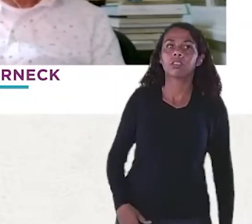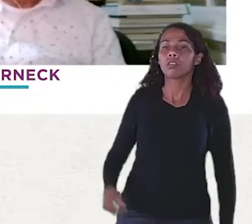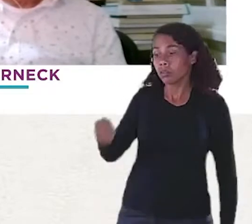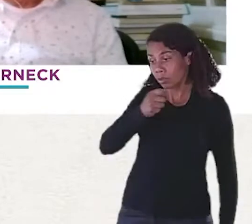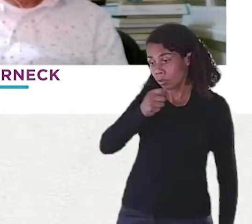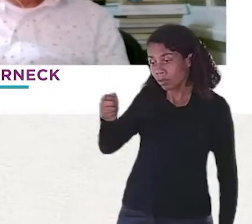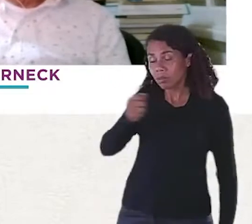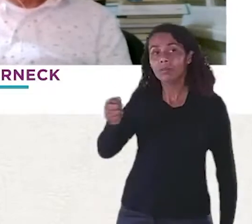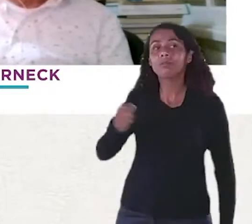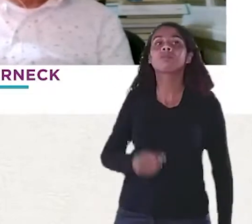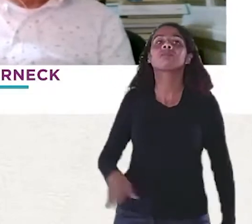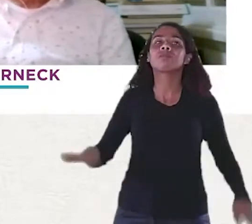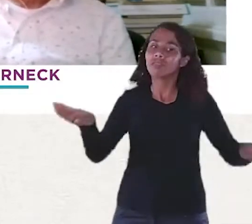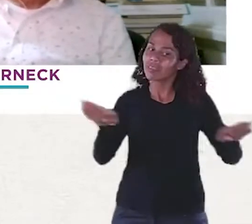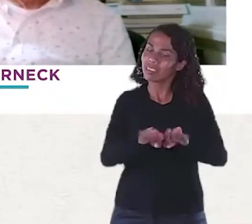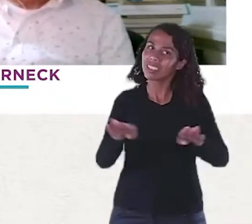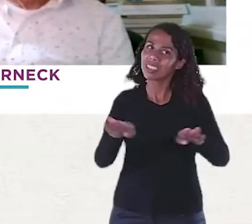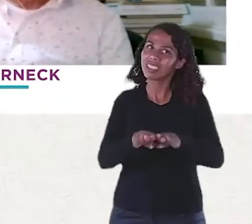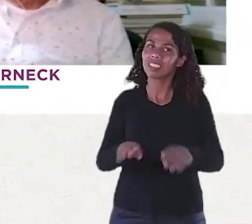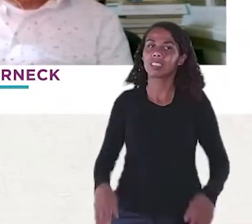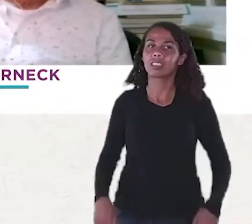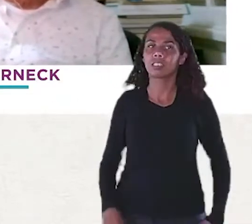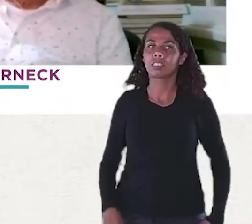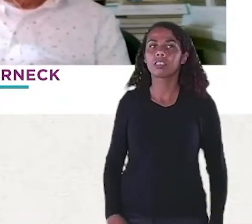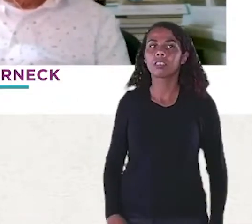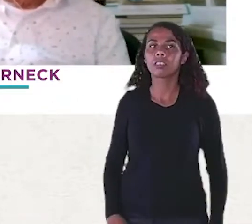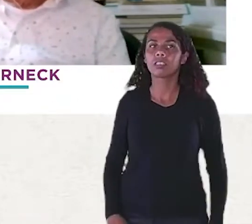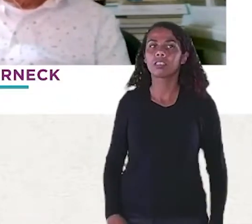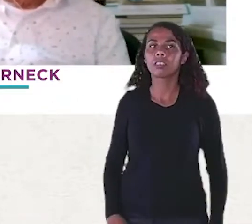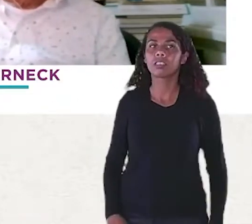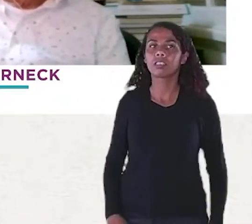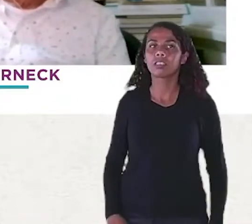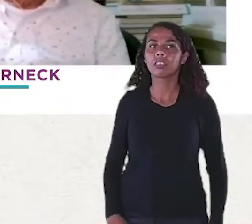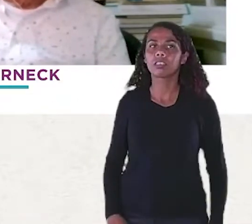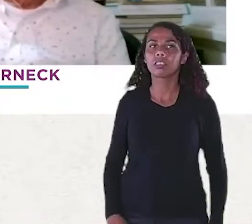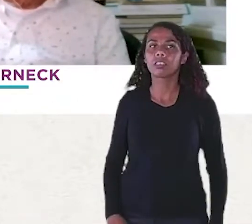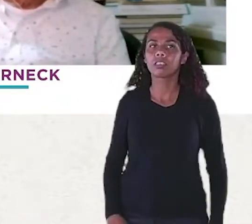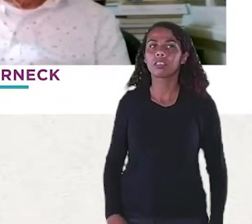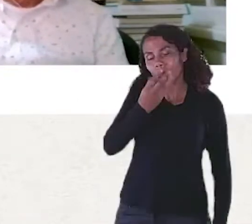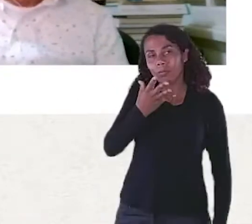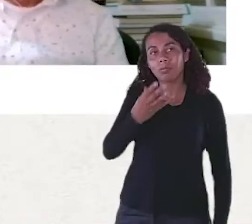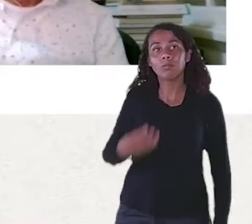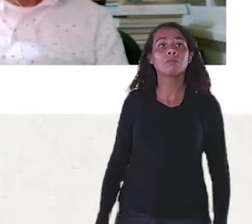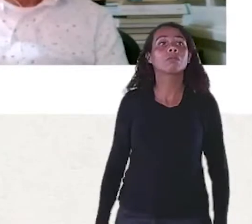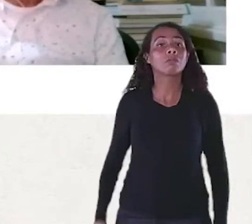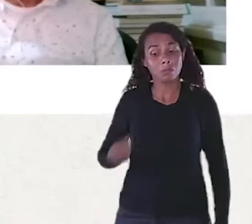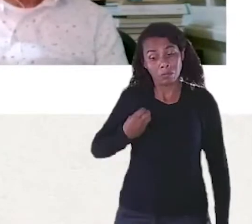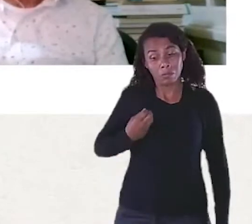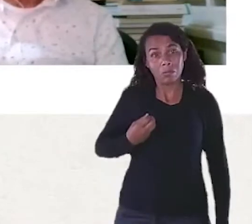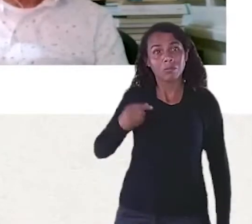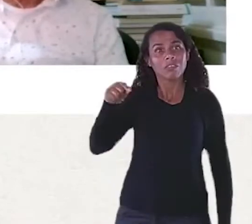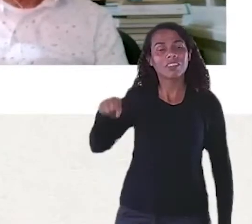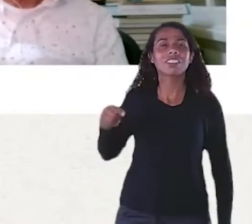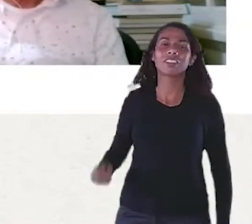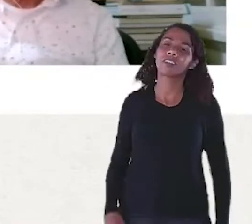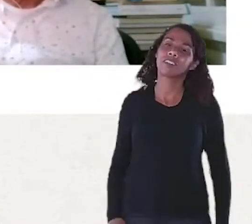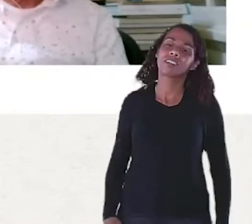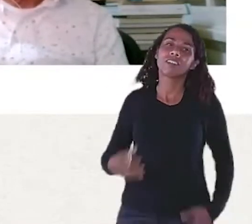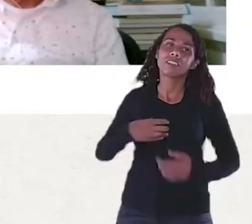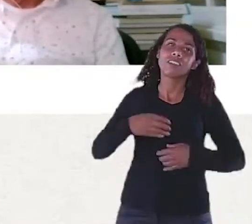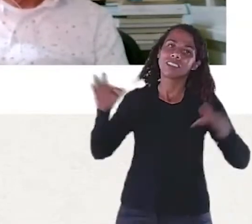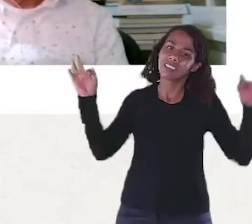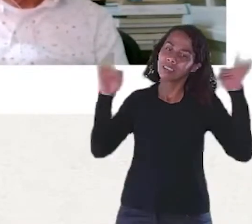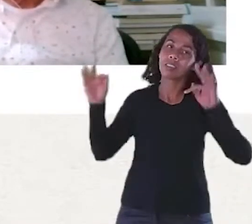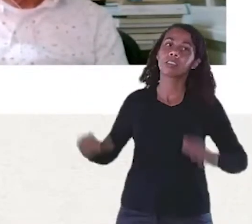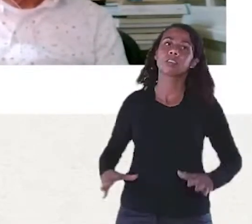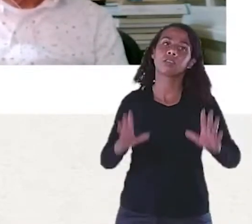né? Então, Humberto Werneck, felicidade estar aqui com você. Para os que estão nos assistindo, nós estamos aqui